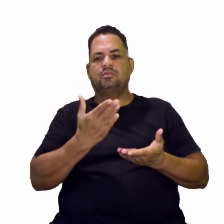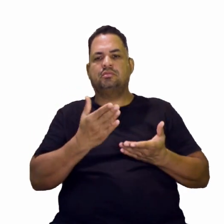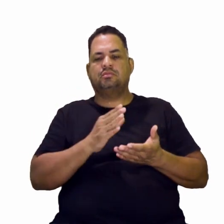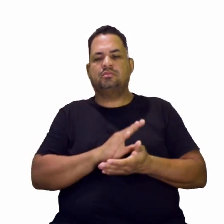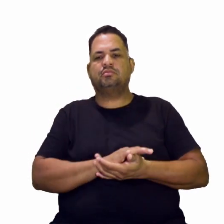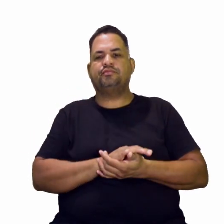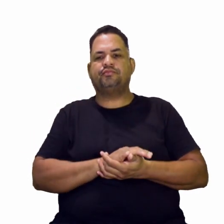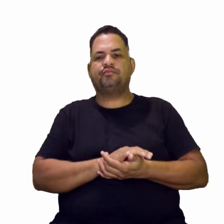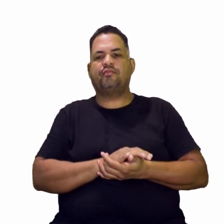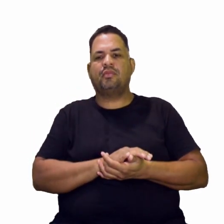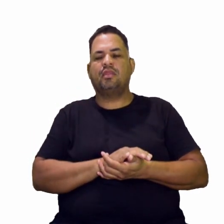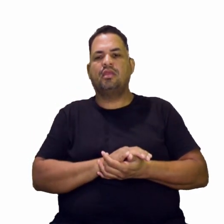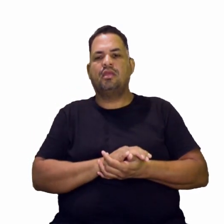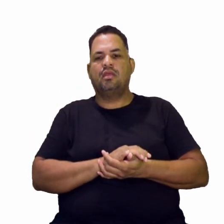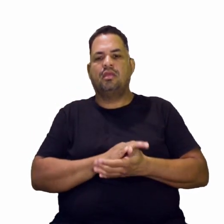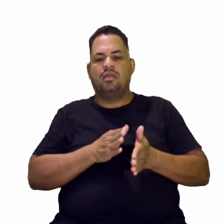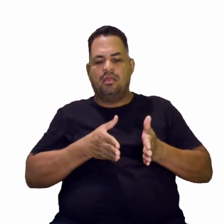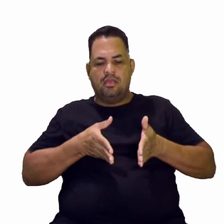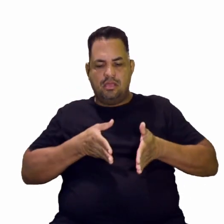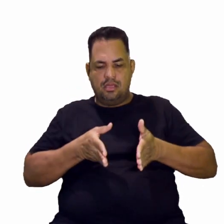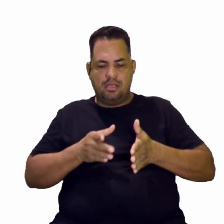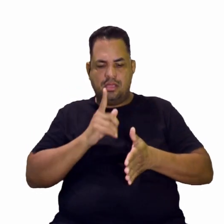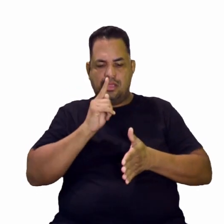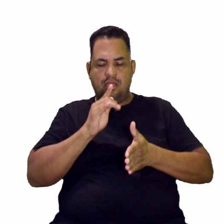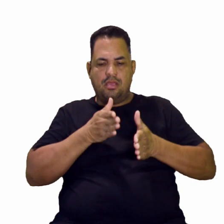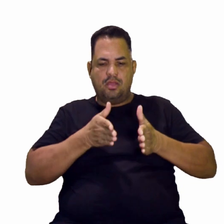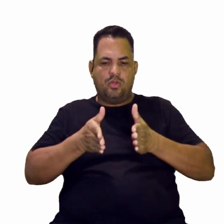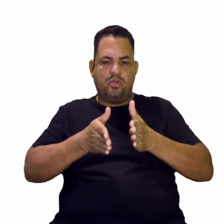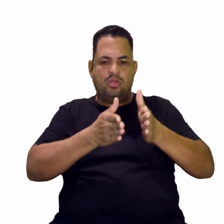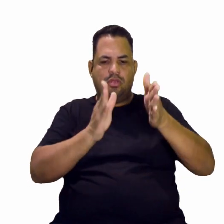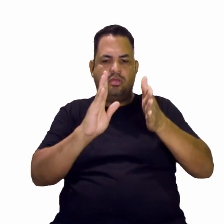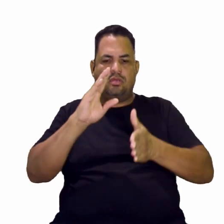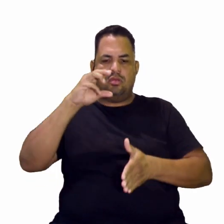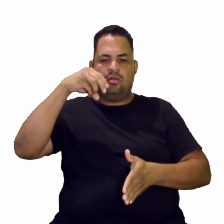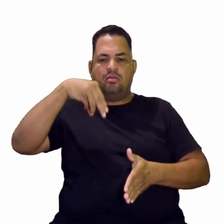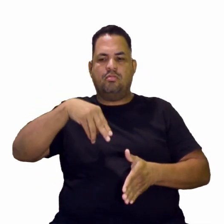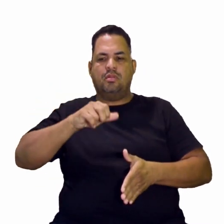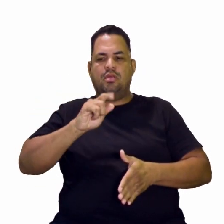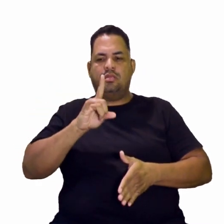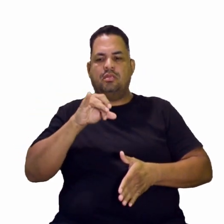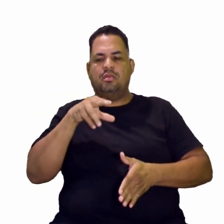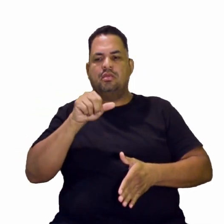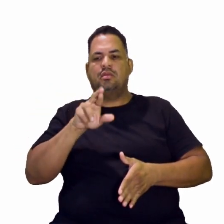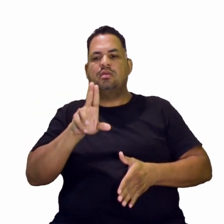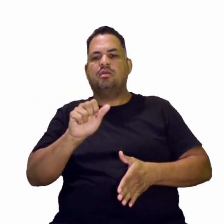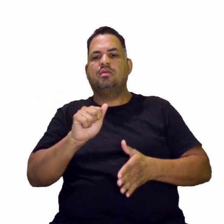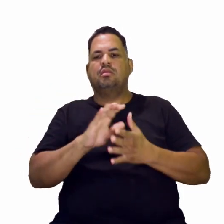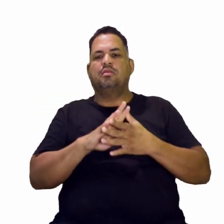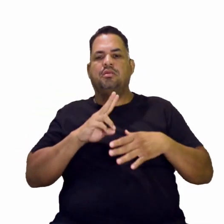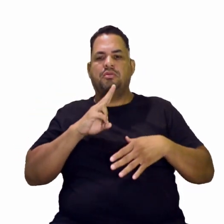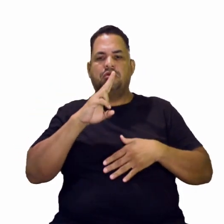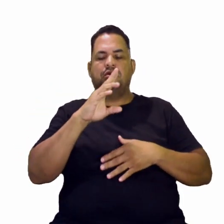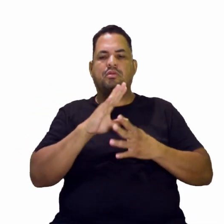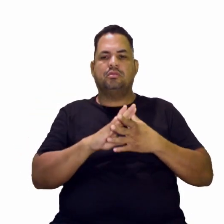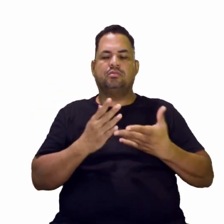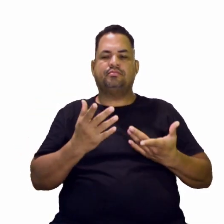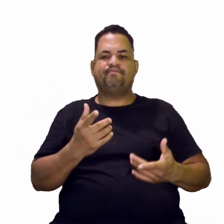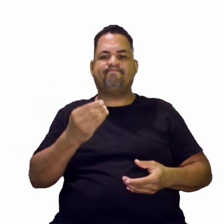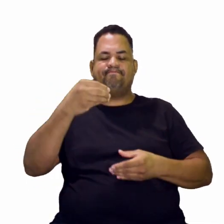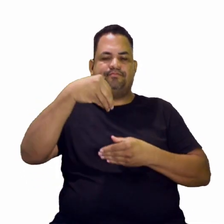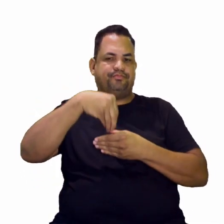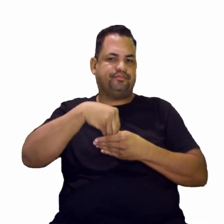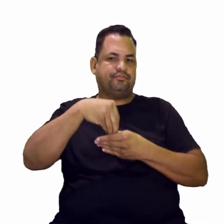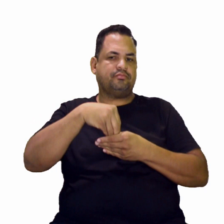glorioso Rio Madeira, né? Nosso Rio Madeira aí, que é uma das maiores potências de água do mundo. Mas dentro aqui